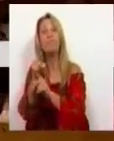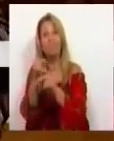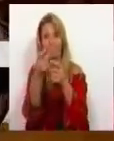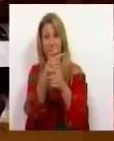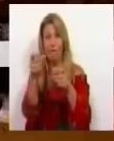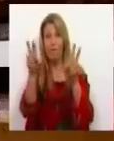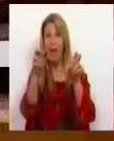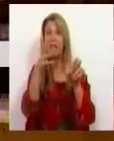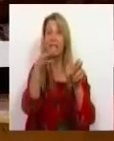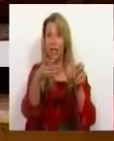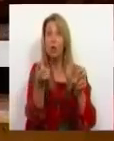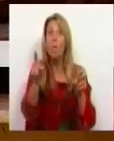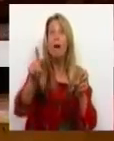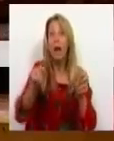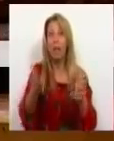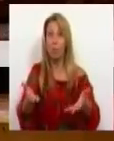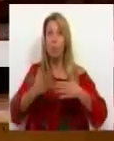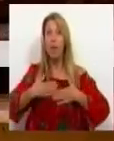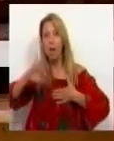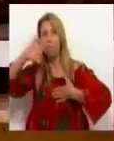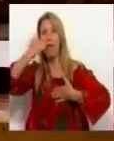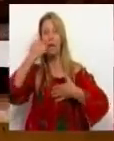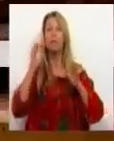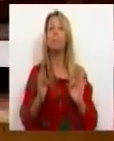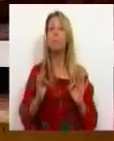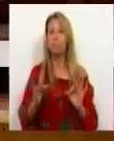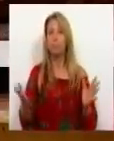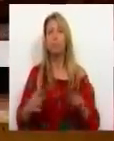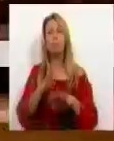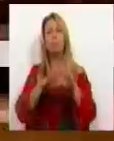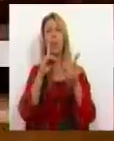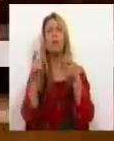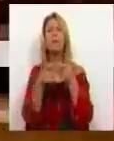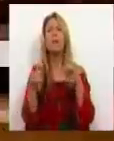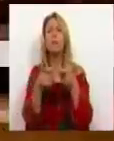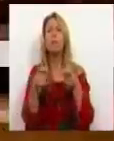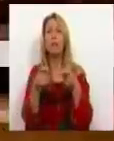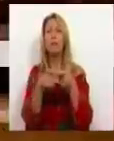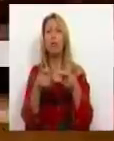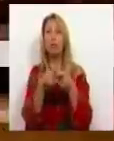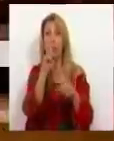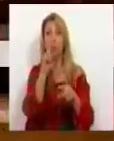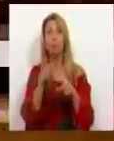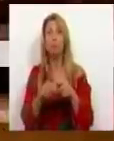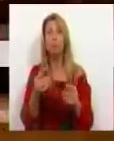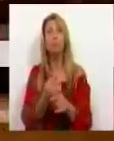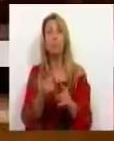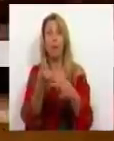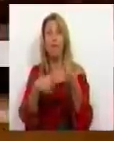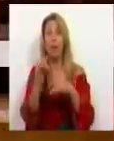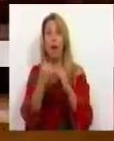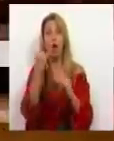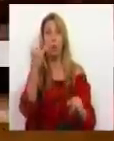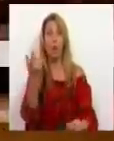caro. Caos será certamente a súbita interrupção no fornecimento de cartões para venda de bilhetes nas máquinas de venda automática